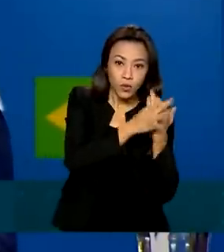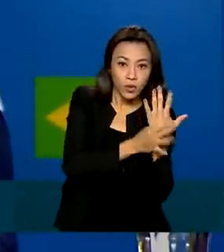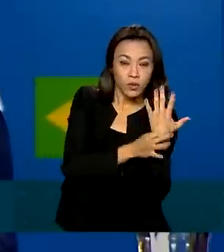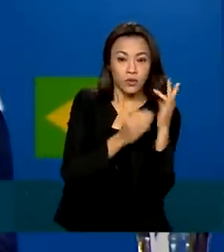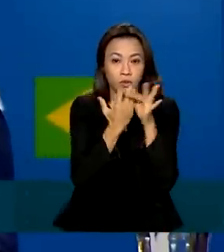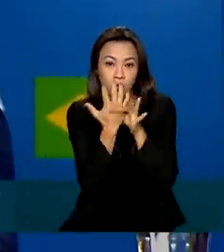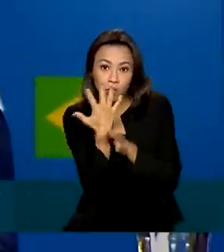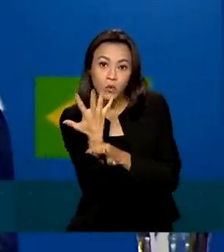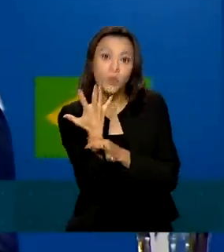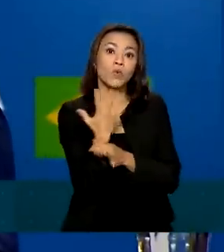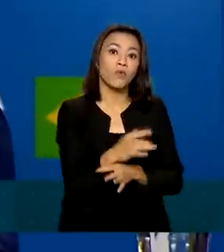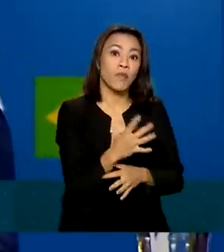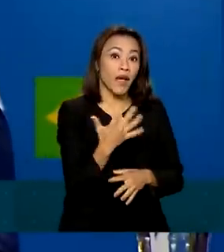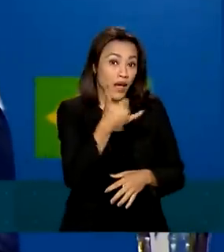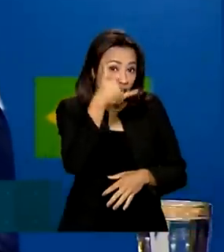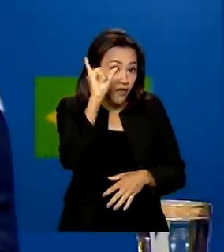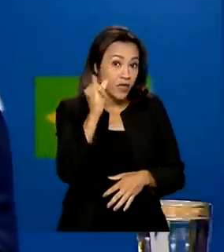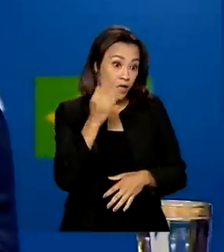não é